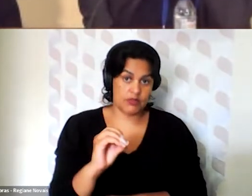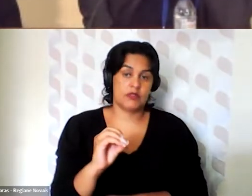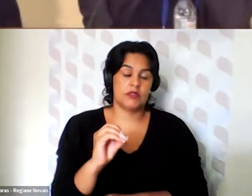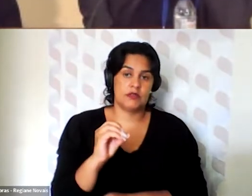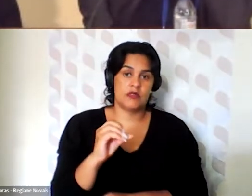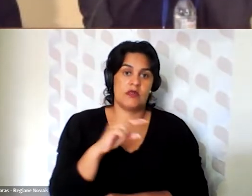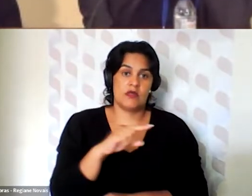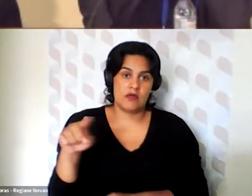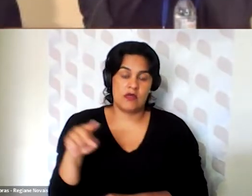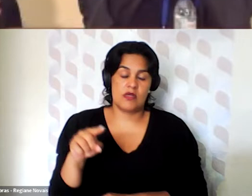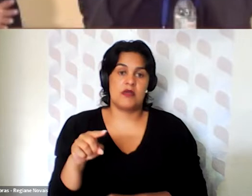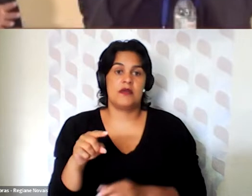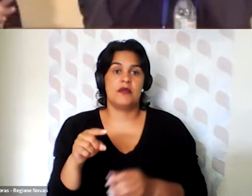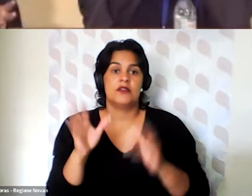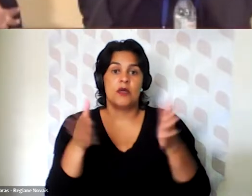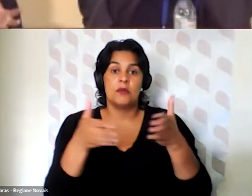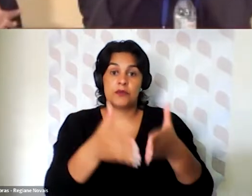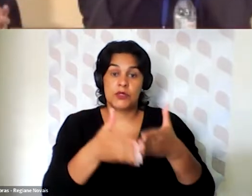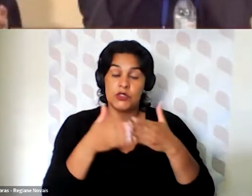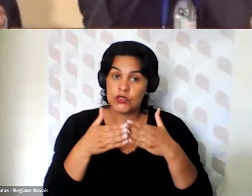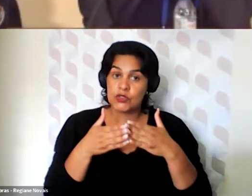isso já não foi exigido, porque já era uma